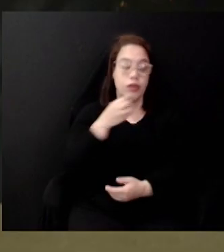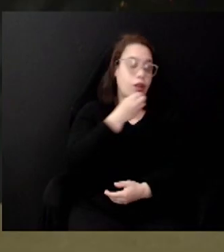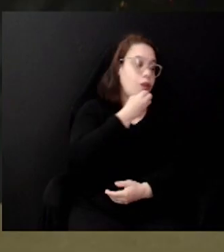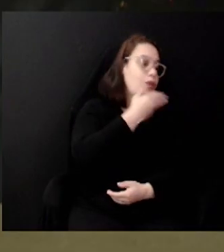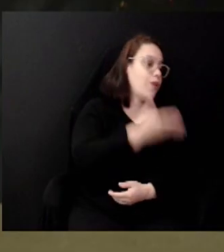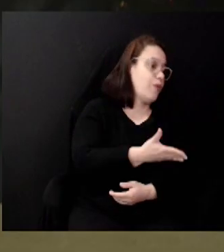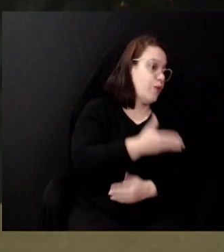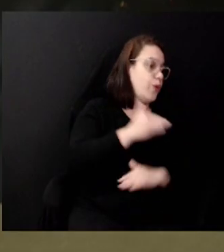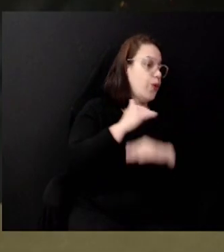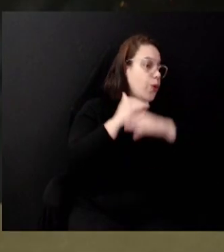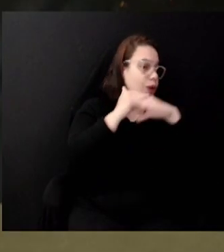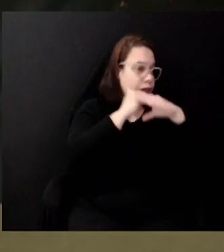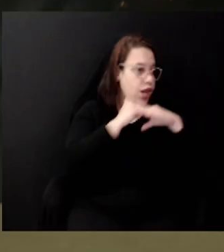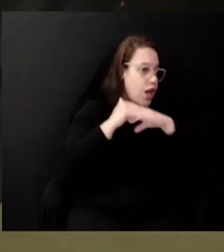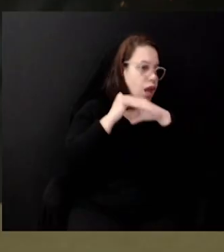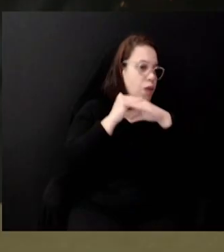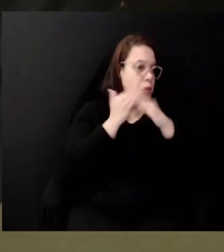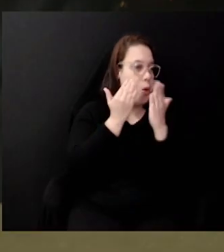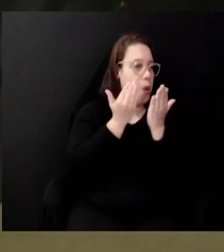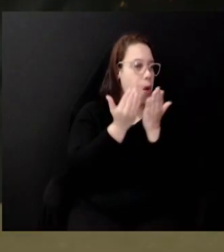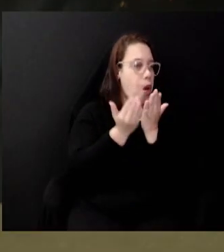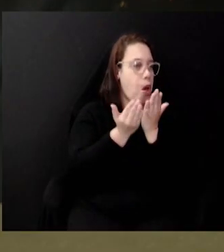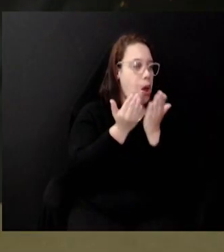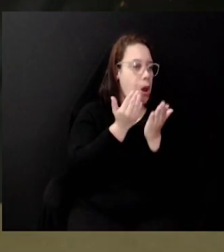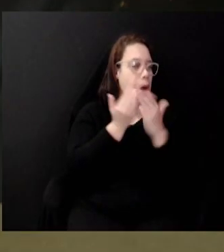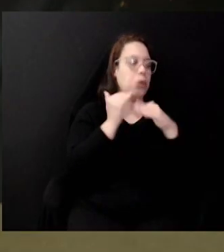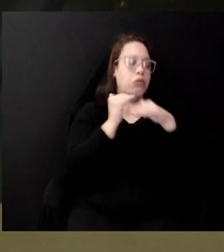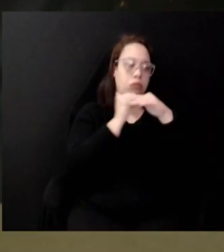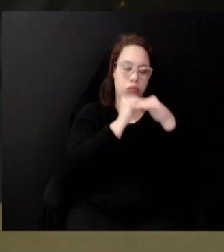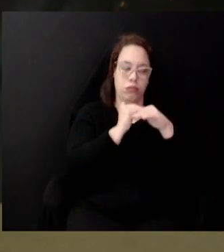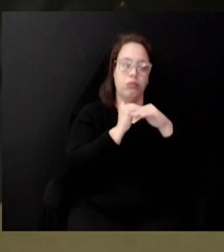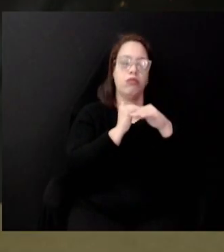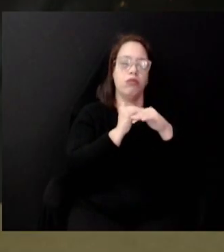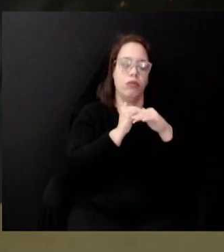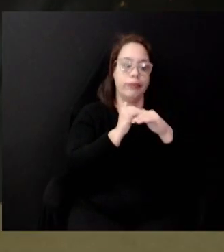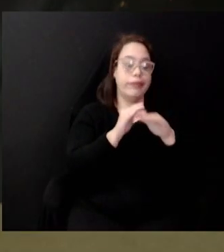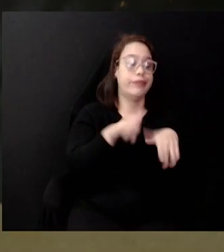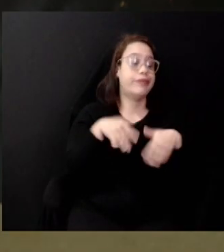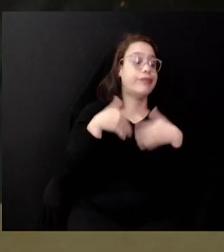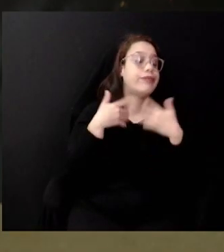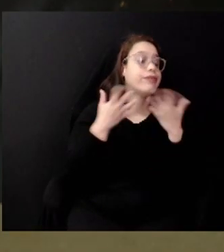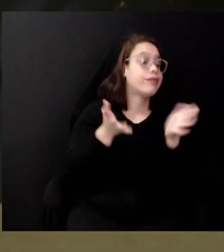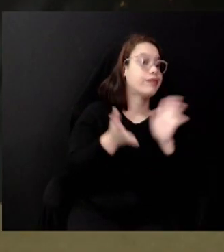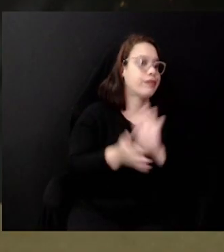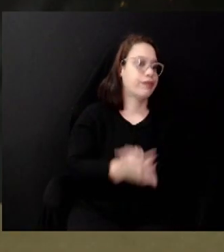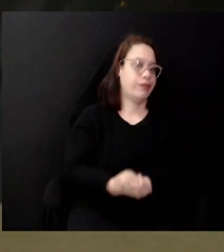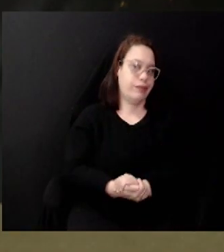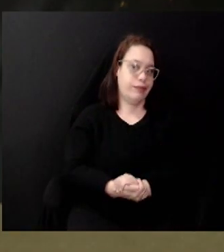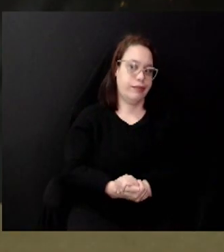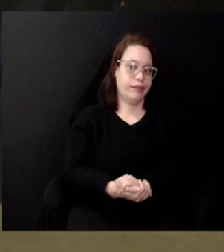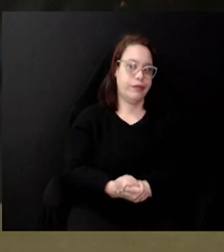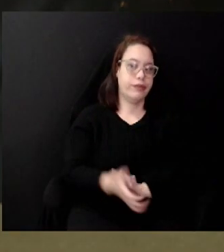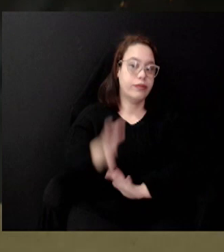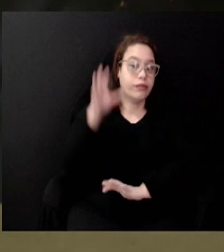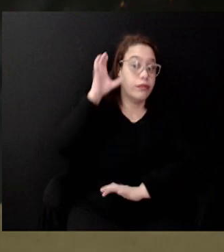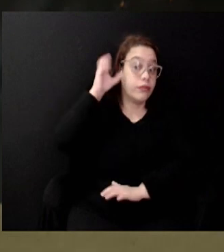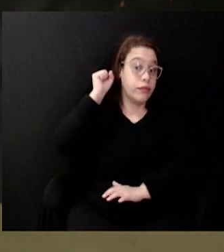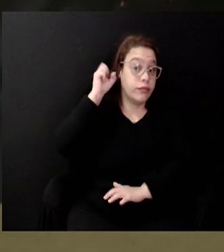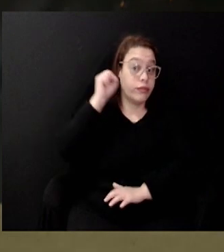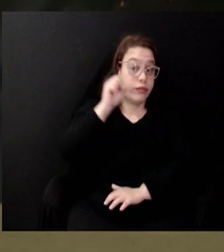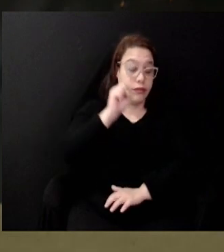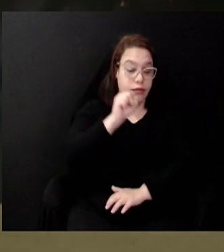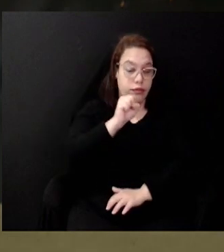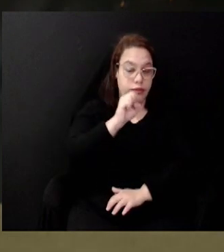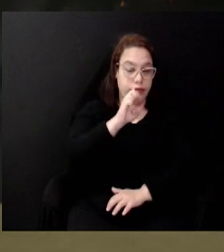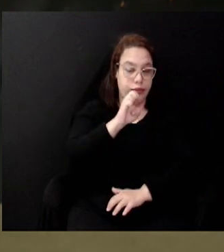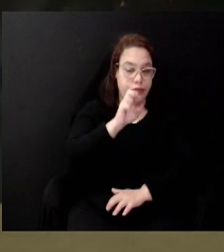equilíbrio, né? A gente precisa manter o equilíbrio. E aí, ouvindo a fala da Evelyn, juntando com